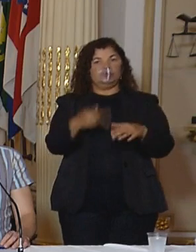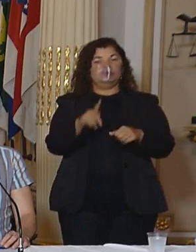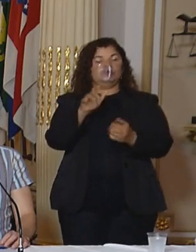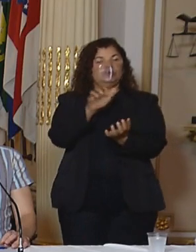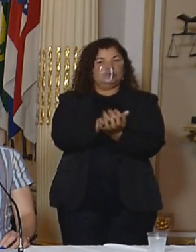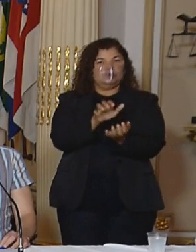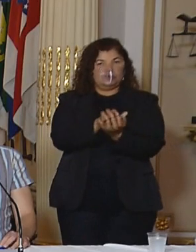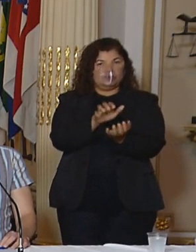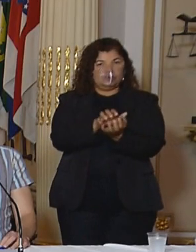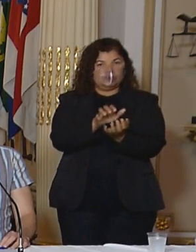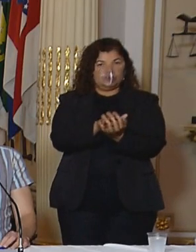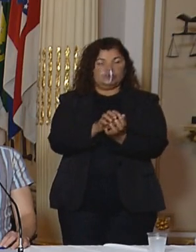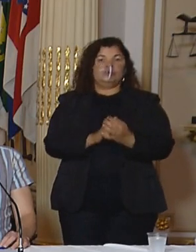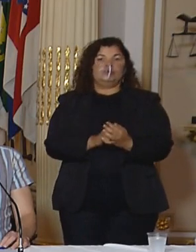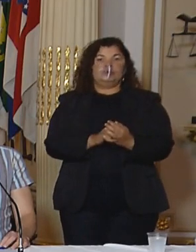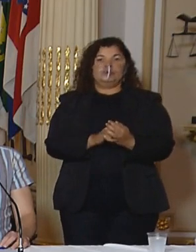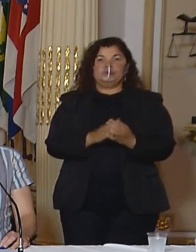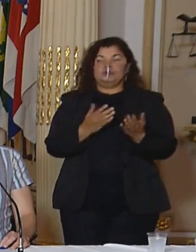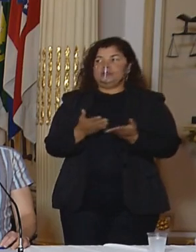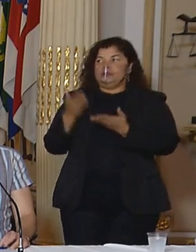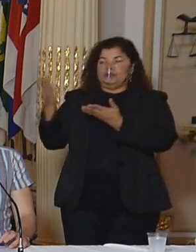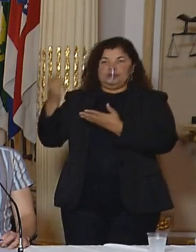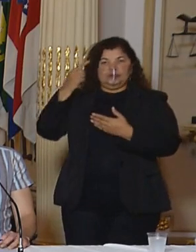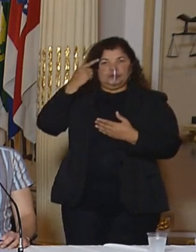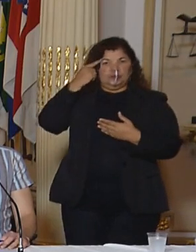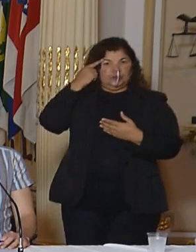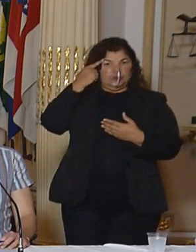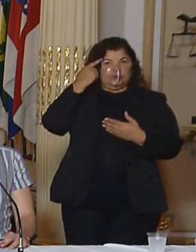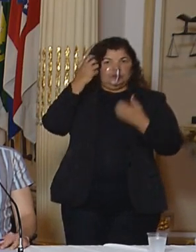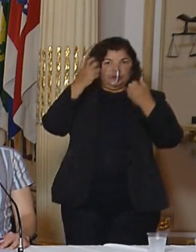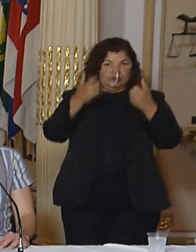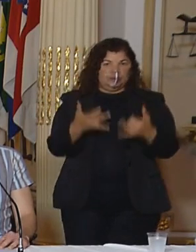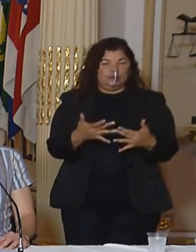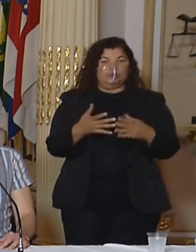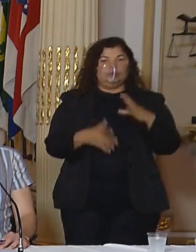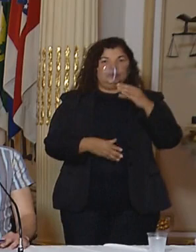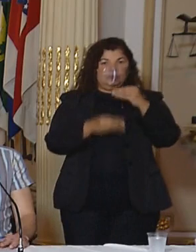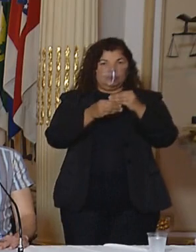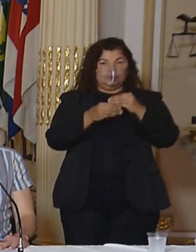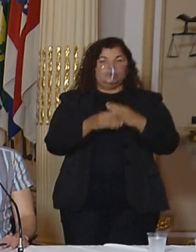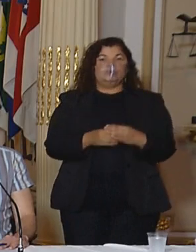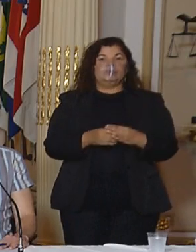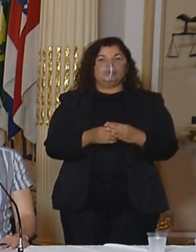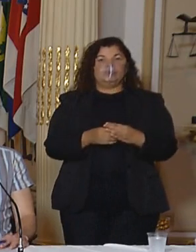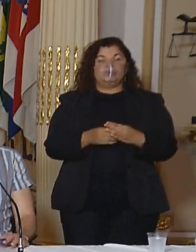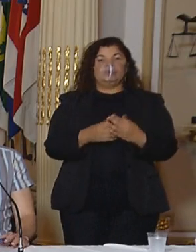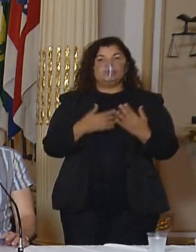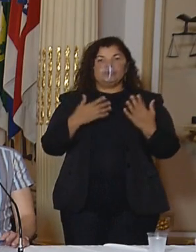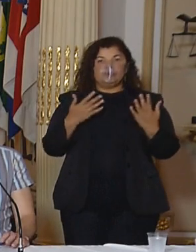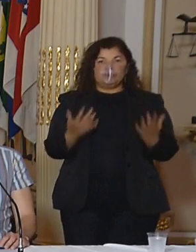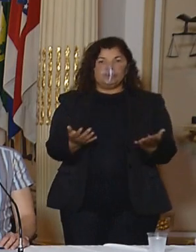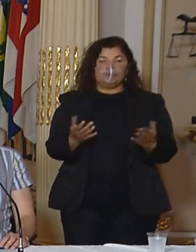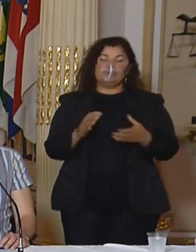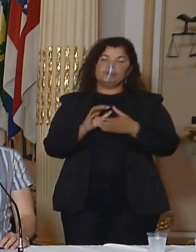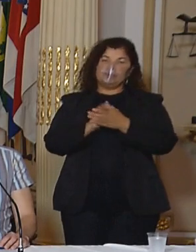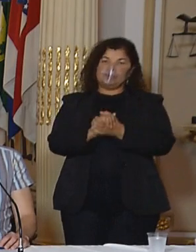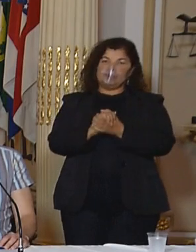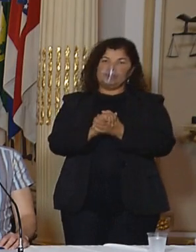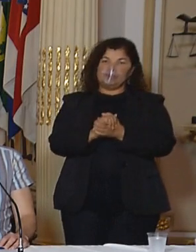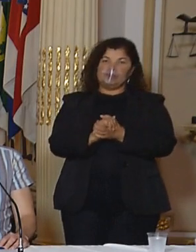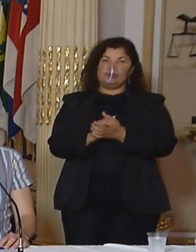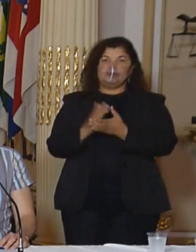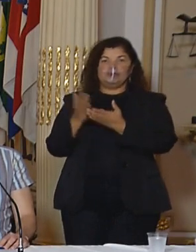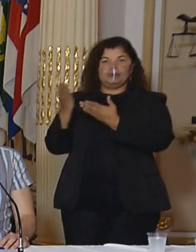estado. Doutor Jailson, para suas considerações iniciais. Vou iniciar saudando o doutor